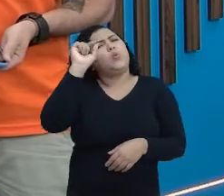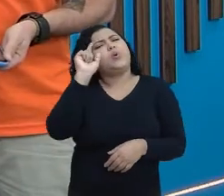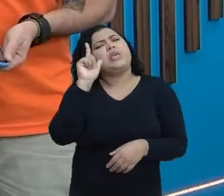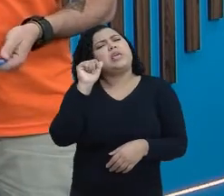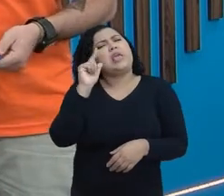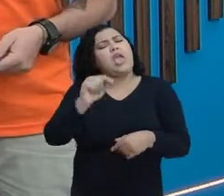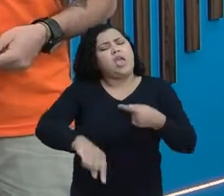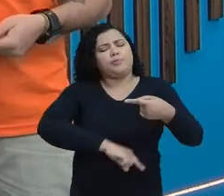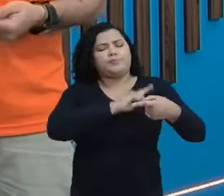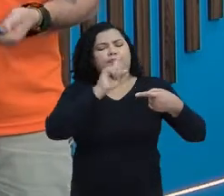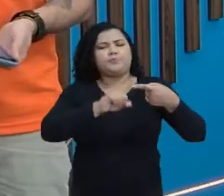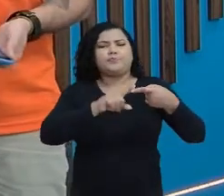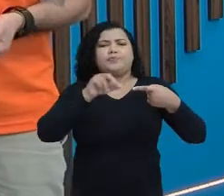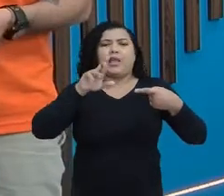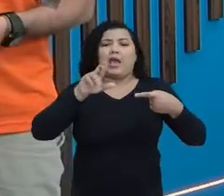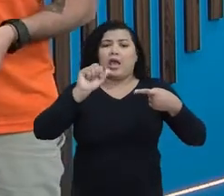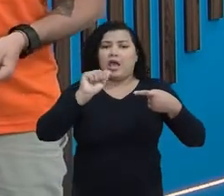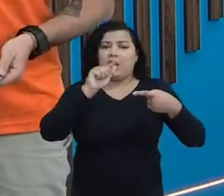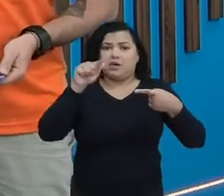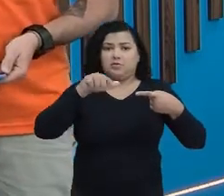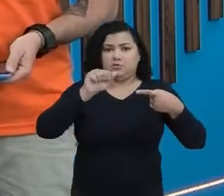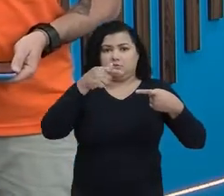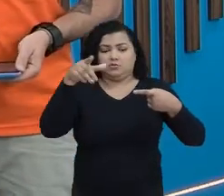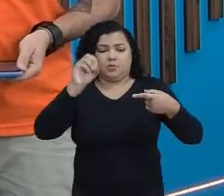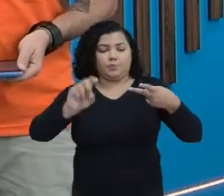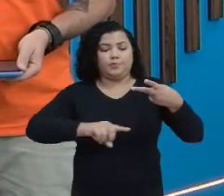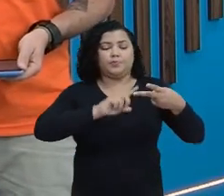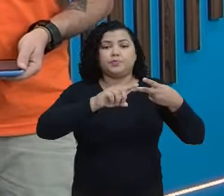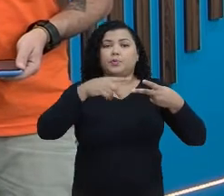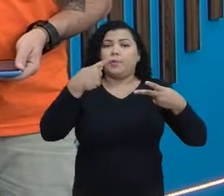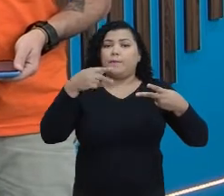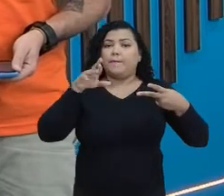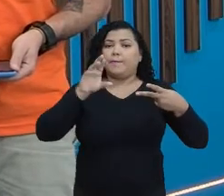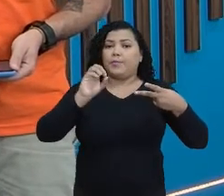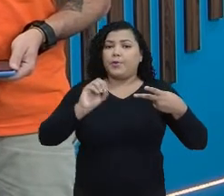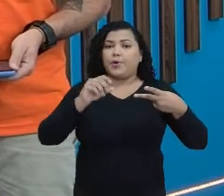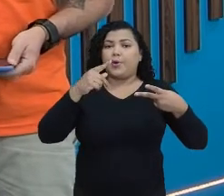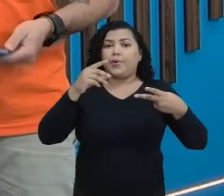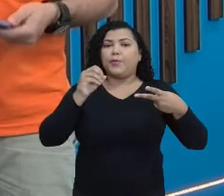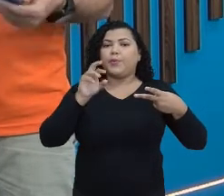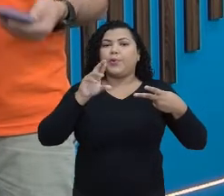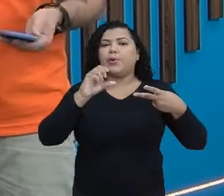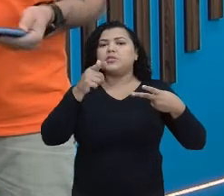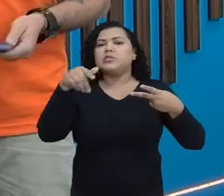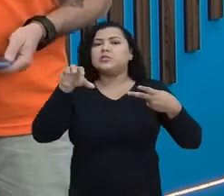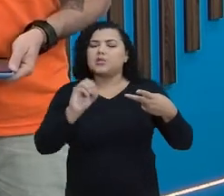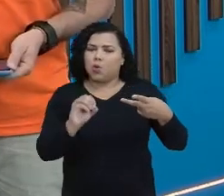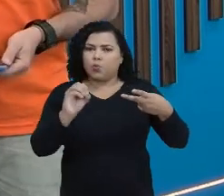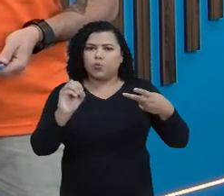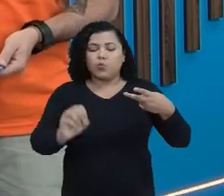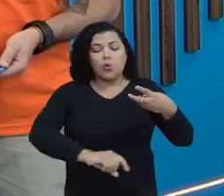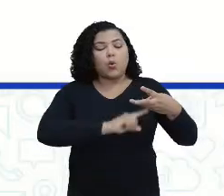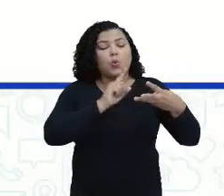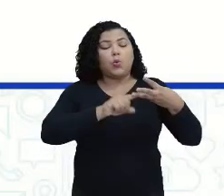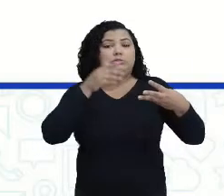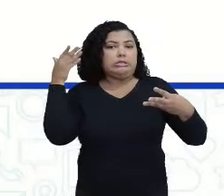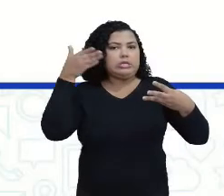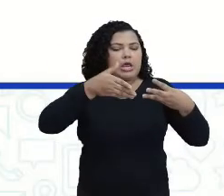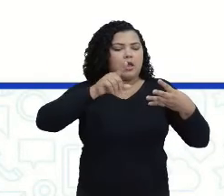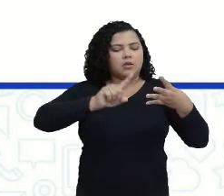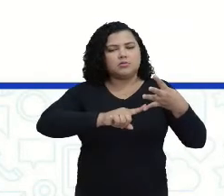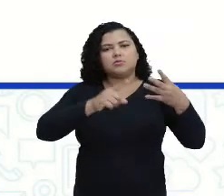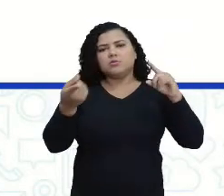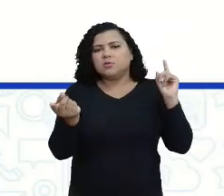é a proporção e o que são as grandezas diretamente proporcionais e as grandezas